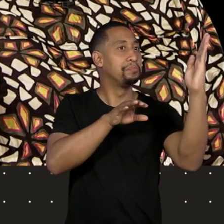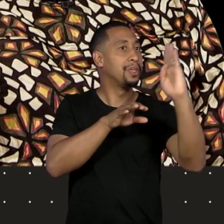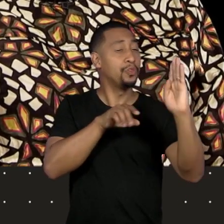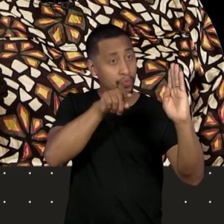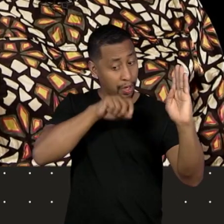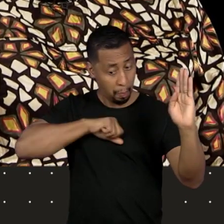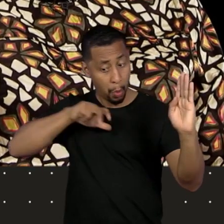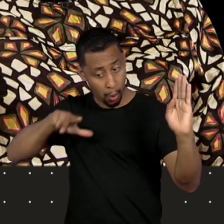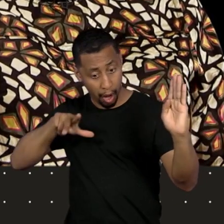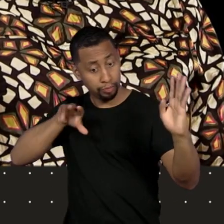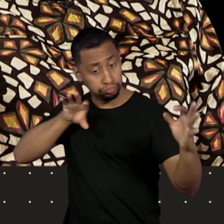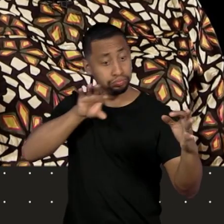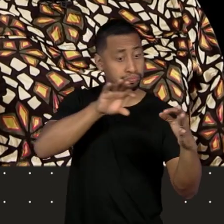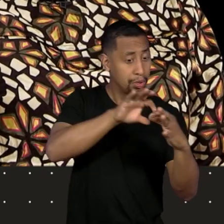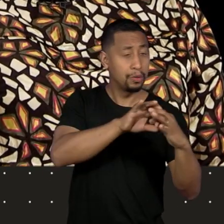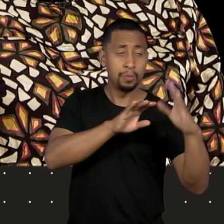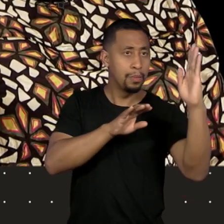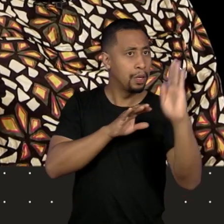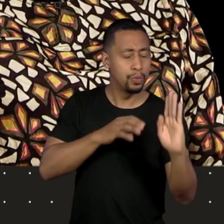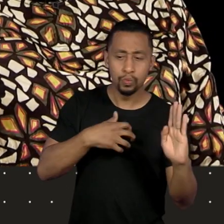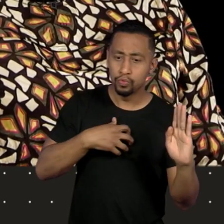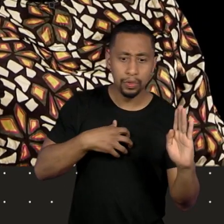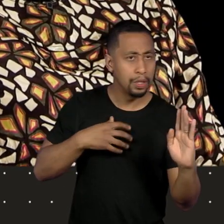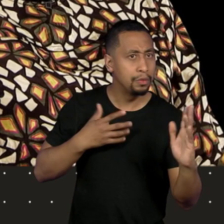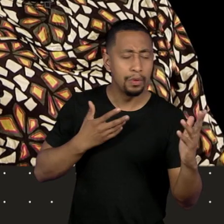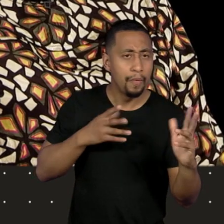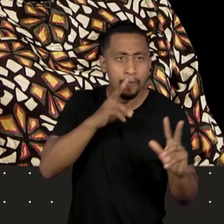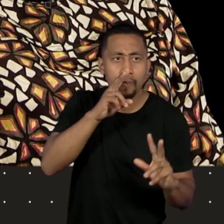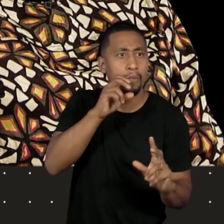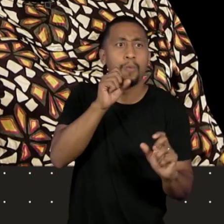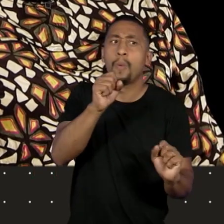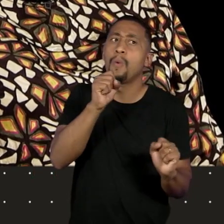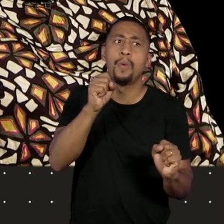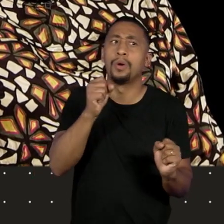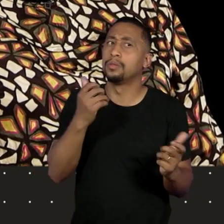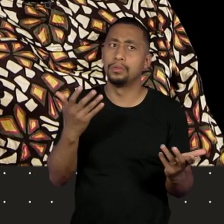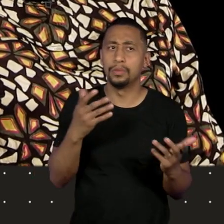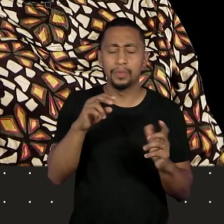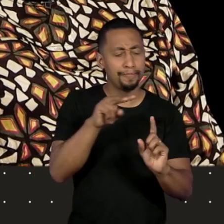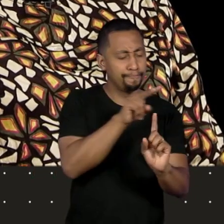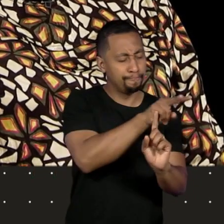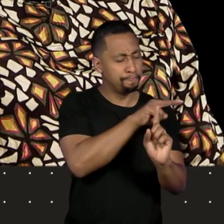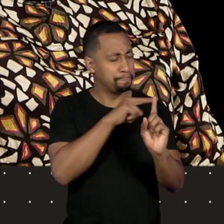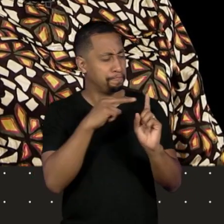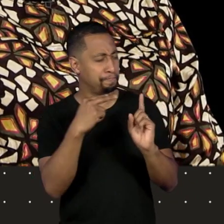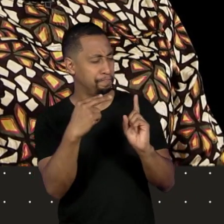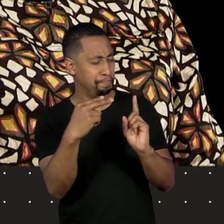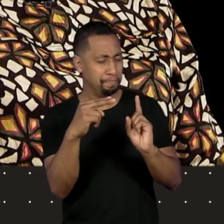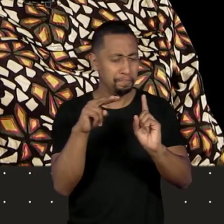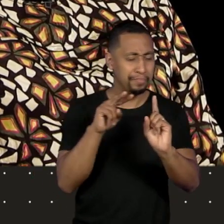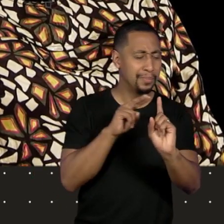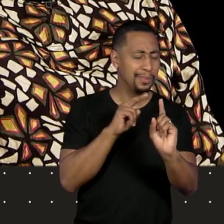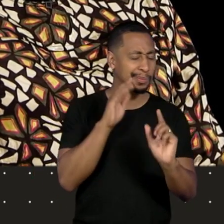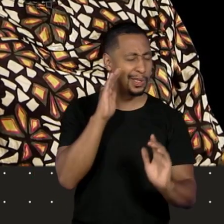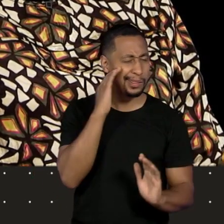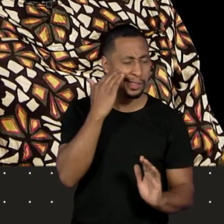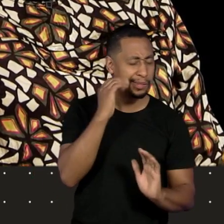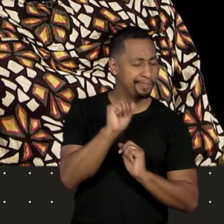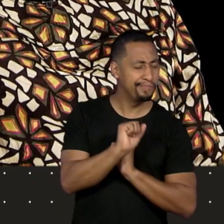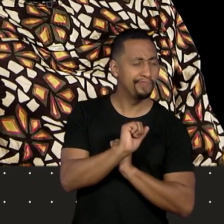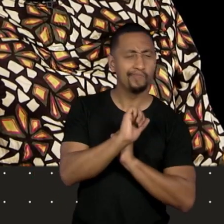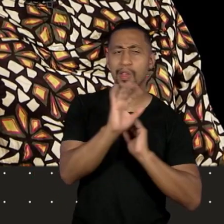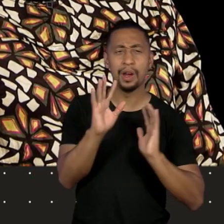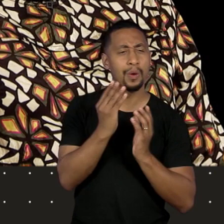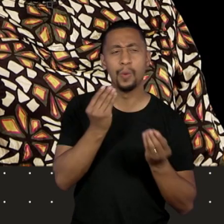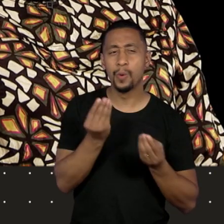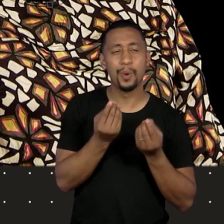uma ligação em comum com o Brasil, né? A Eugénia tem um olhar e uma compreensão do que é a música brasileira,